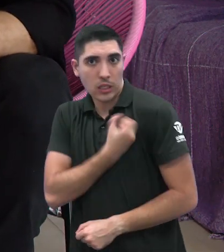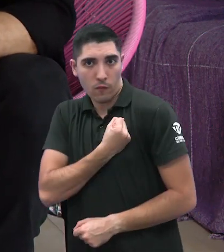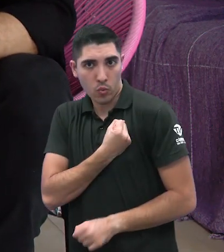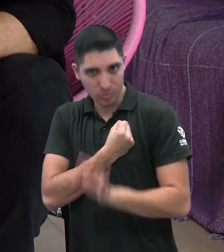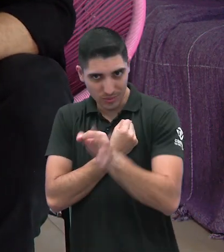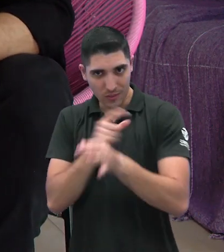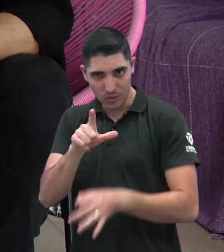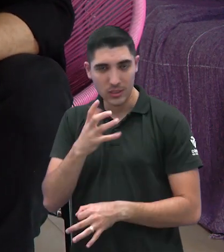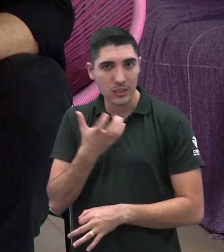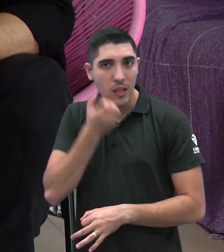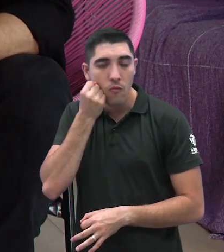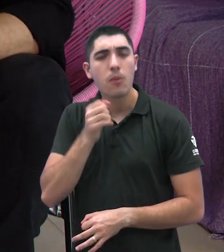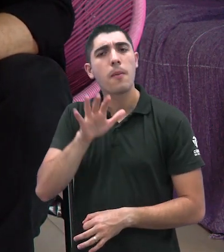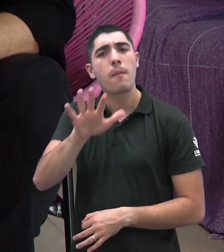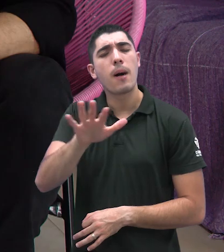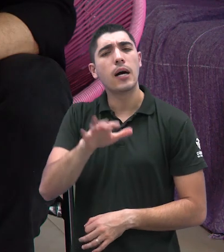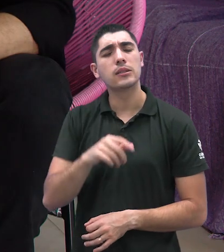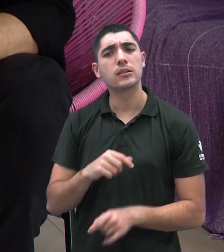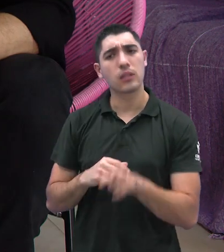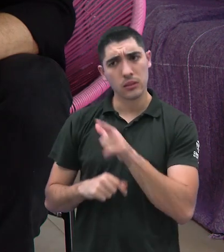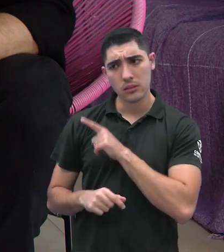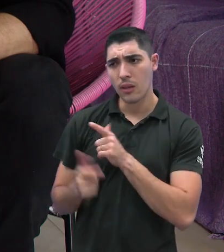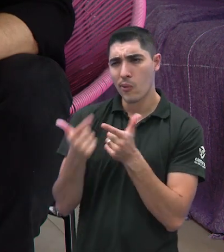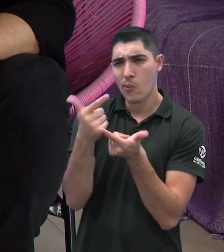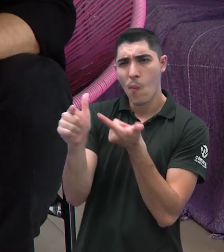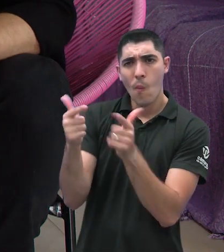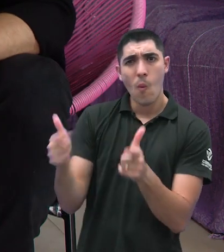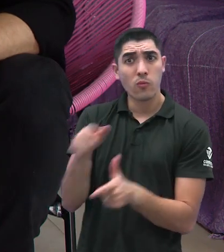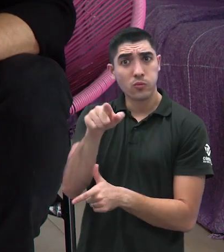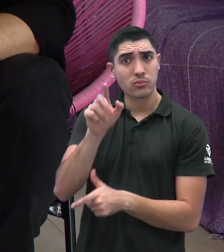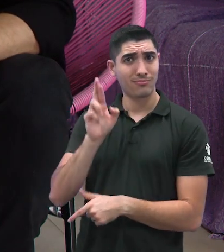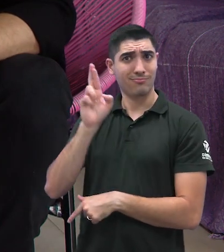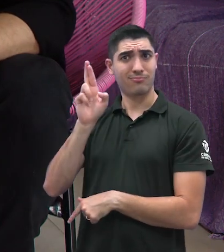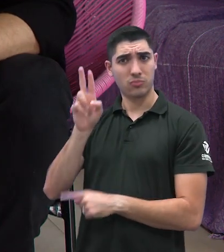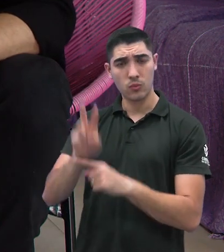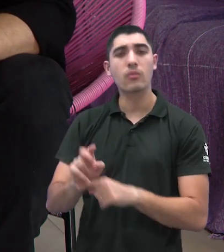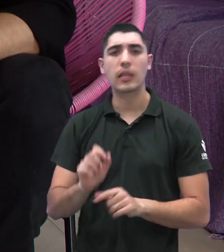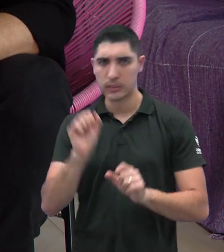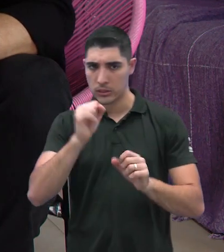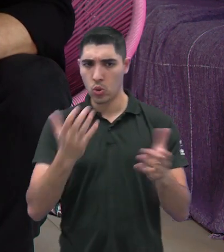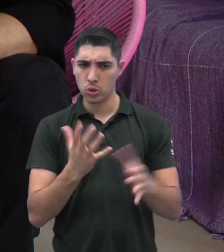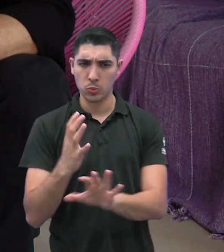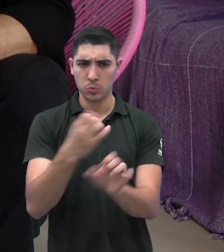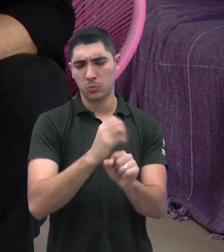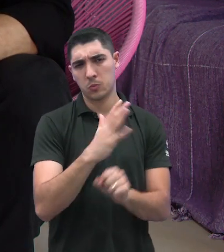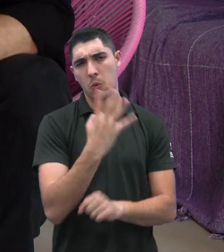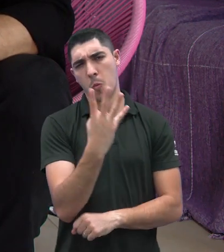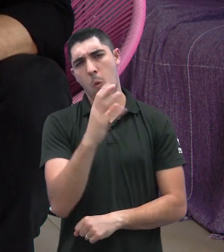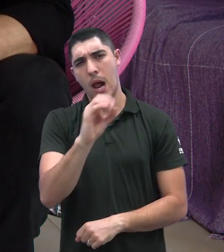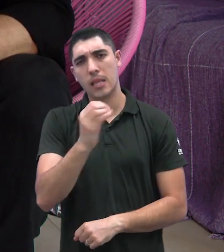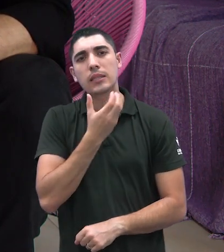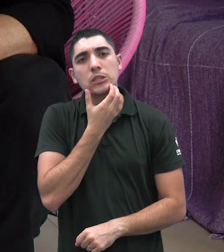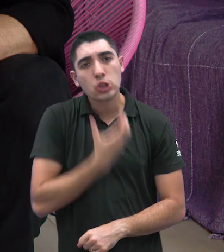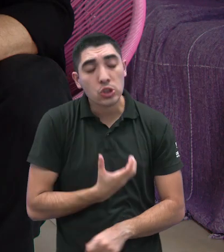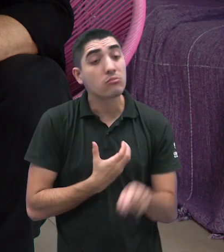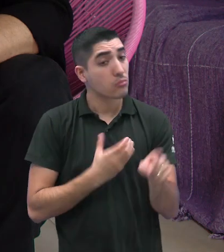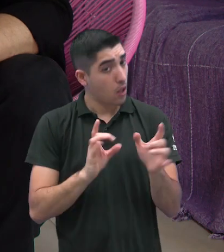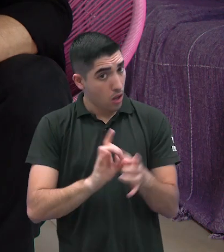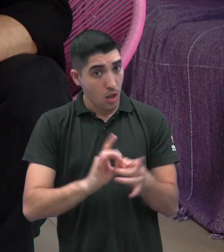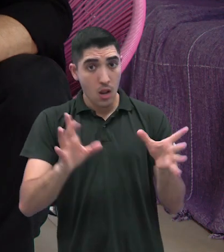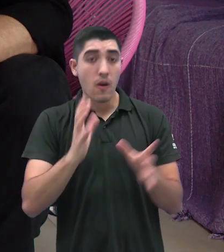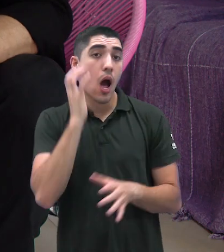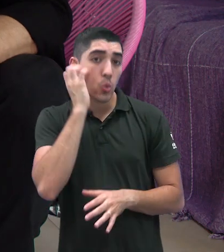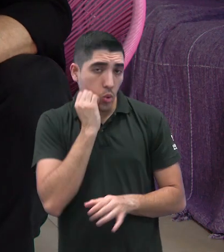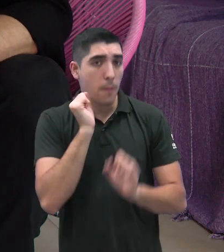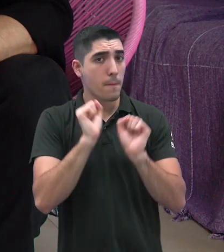na verdade você tem muitos que estão à sua guarda no momento, né? A gente tem hoje quase 40 Shih Tzus, todos para doação.